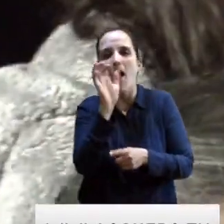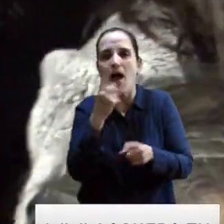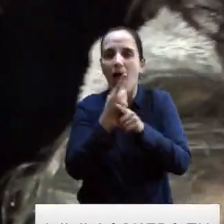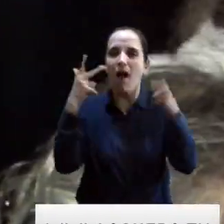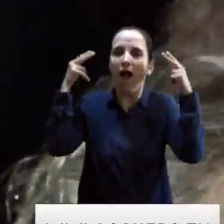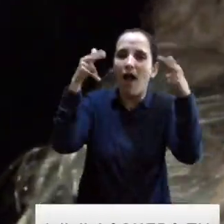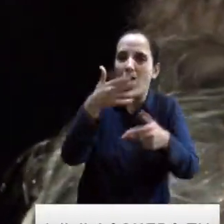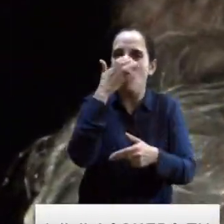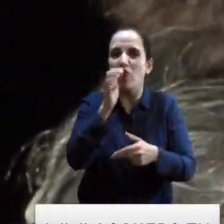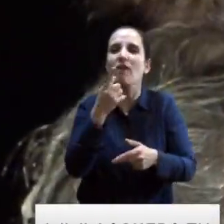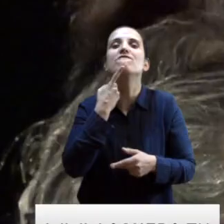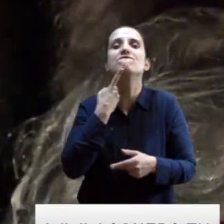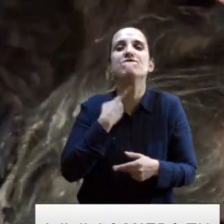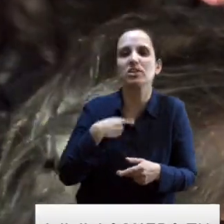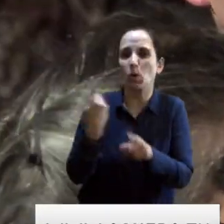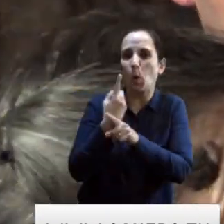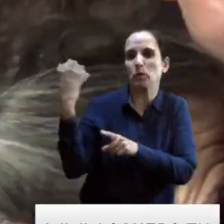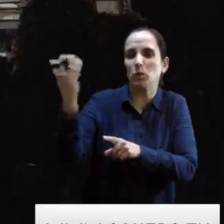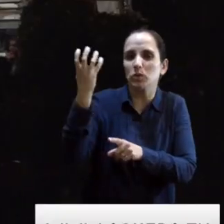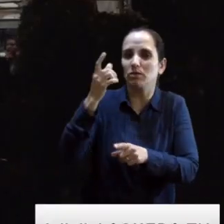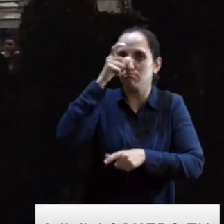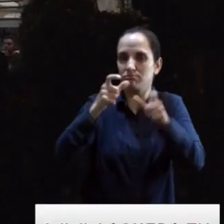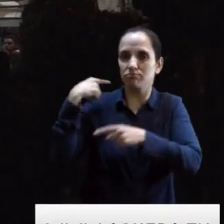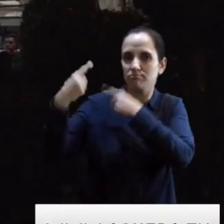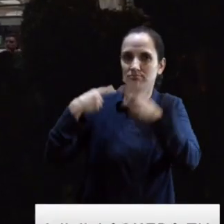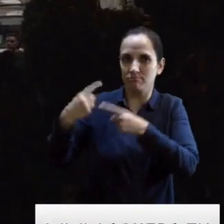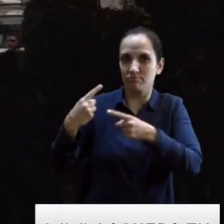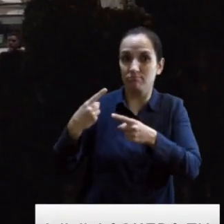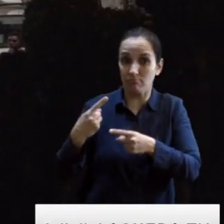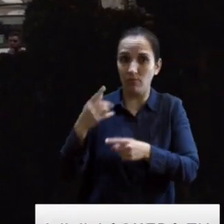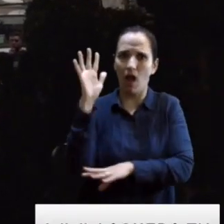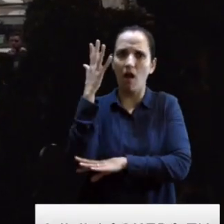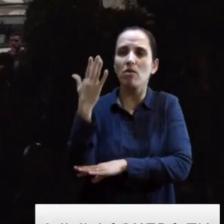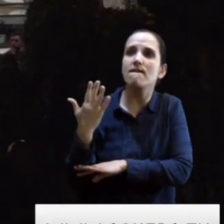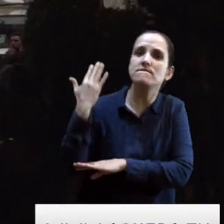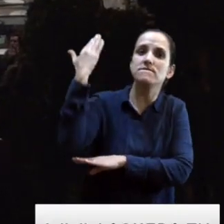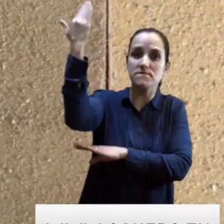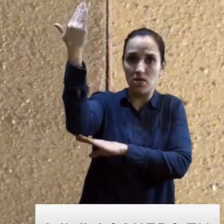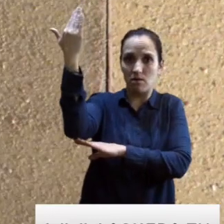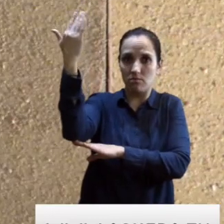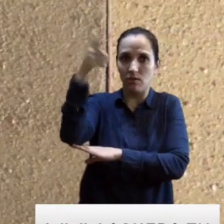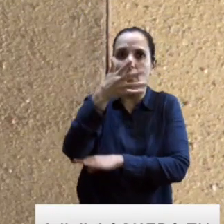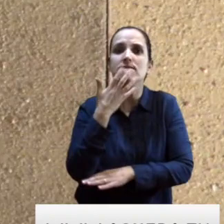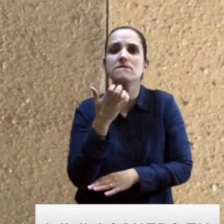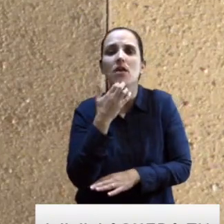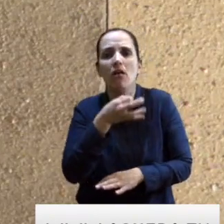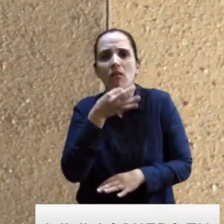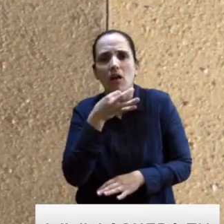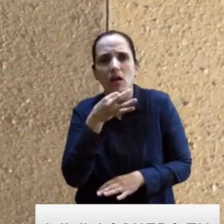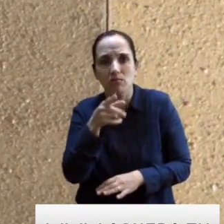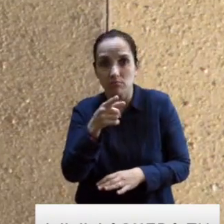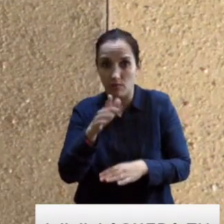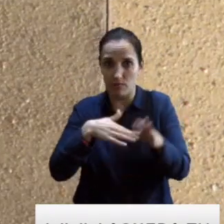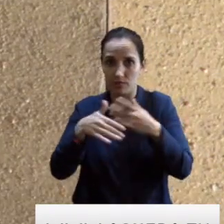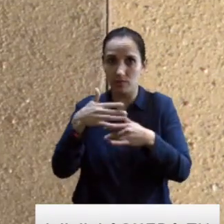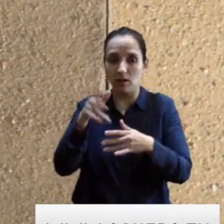na ridicularização dos vícios e dos costumes populares. Nas artes quer ser a maior, mas em Inês Henrique gerar falar. Para